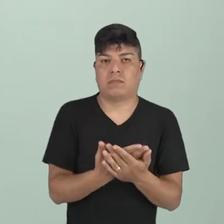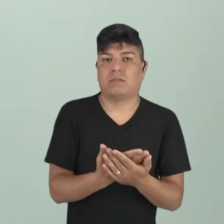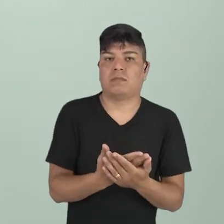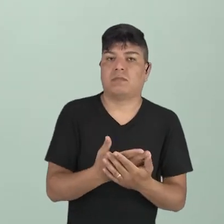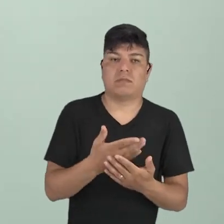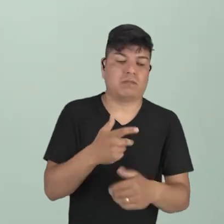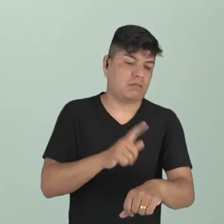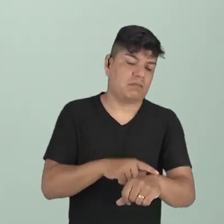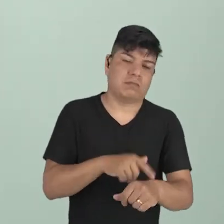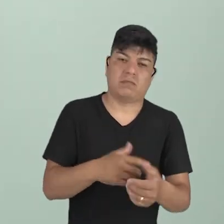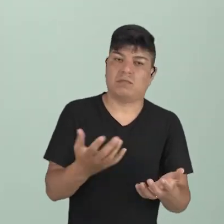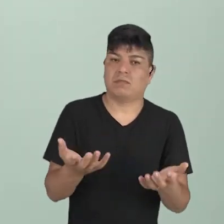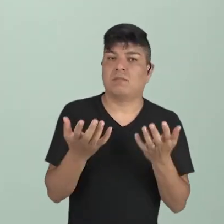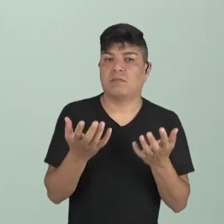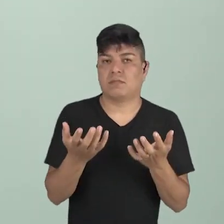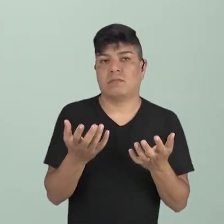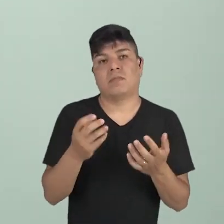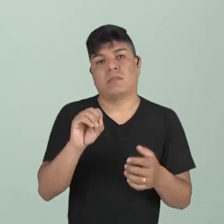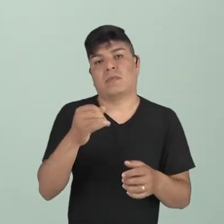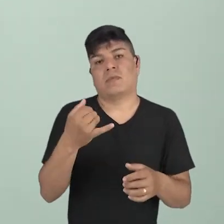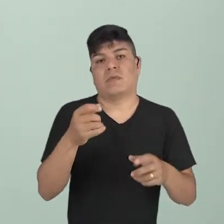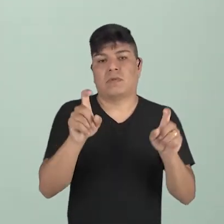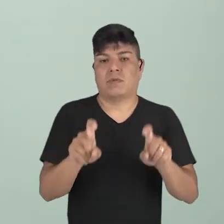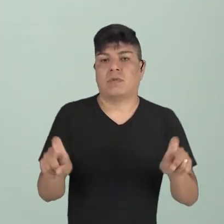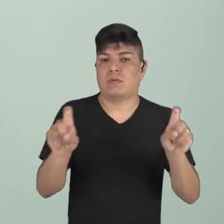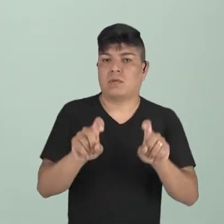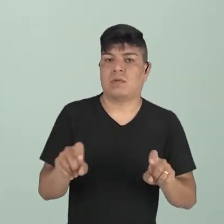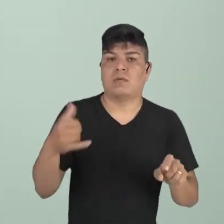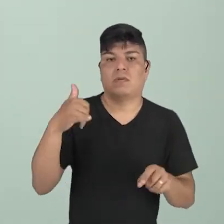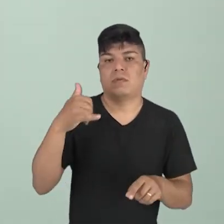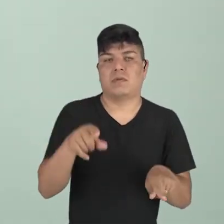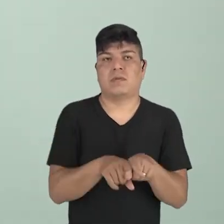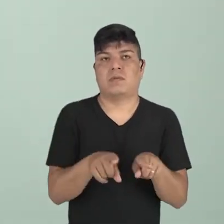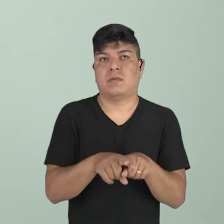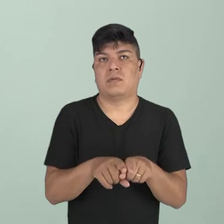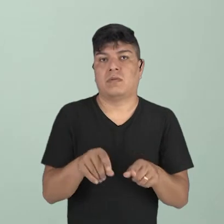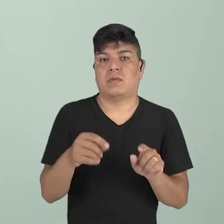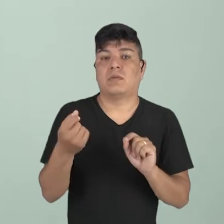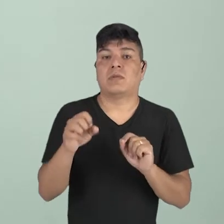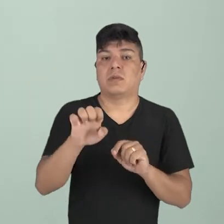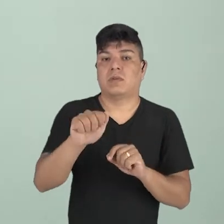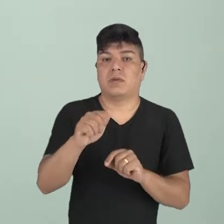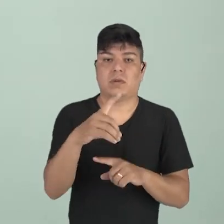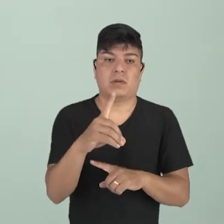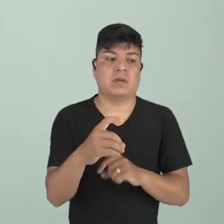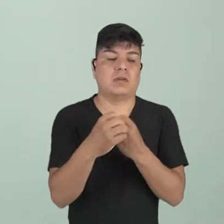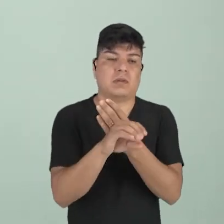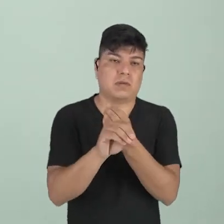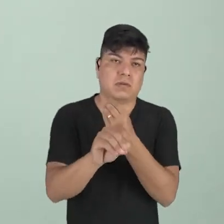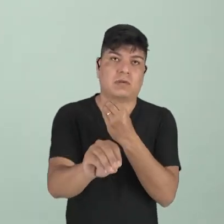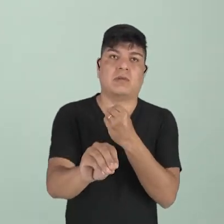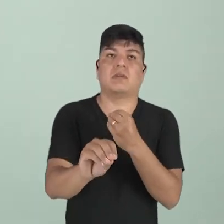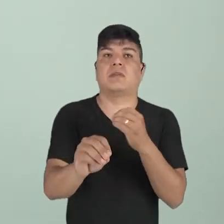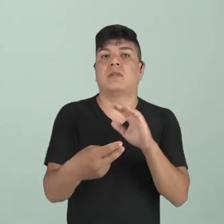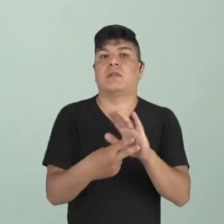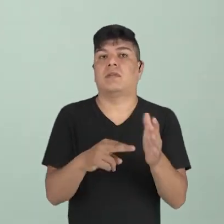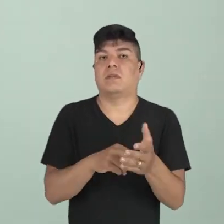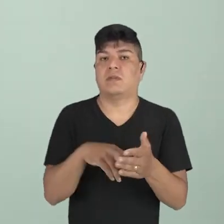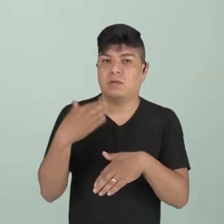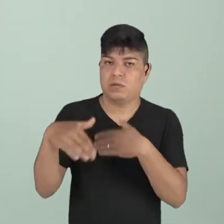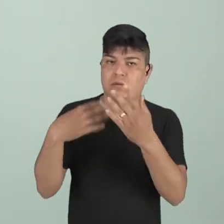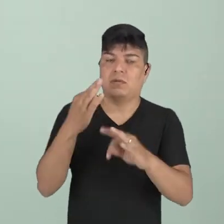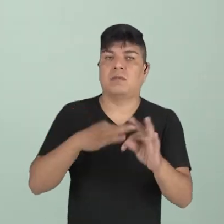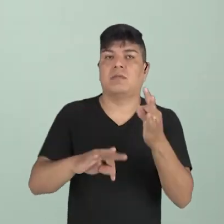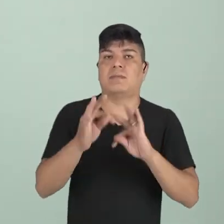que você quiser, pelo computador ou pelo celular, é uma modalidade de ensino chamada EAD. E esse EAD, em si, já é um